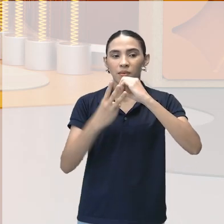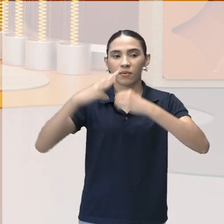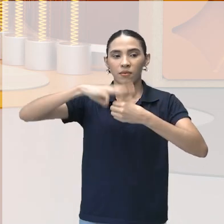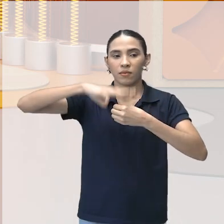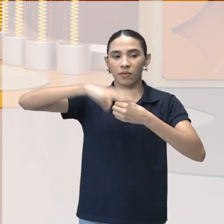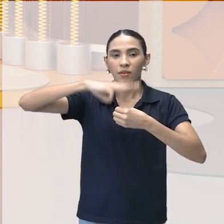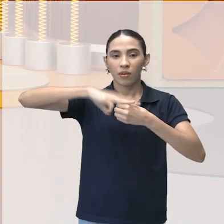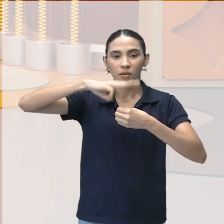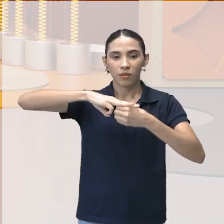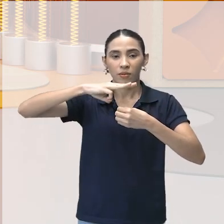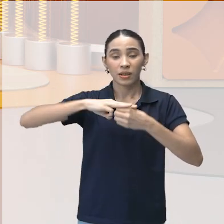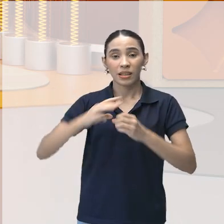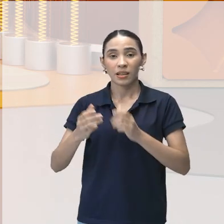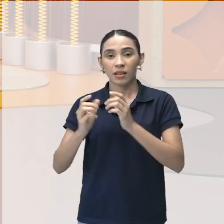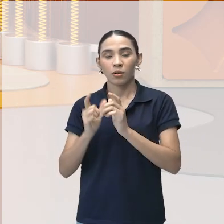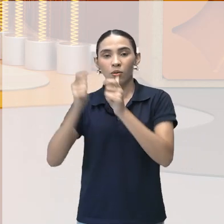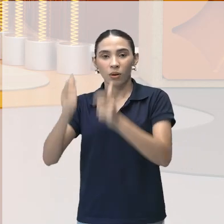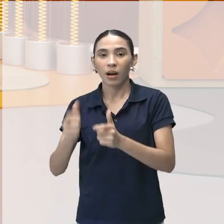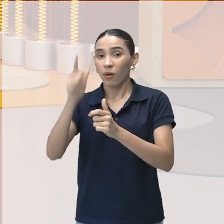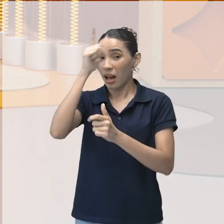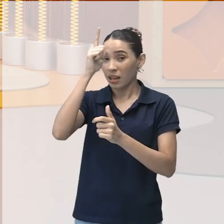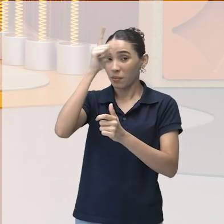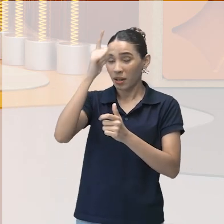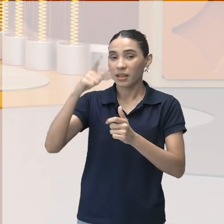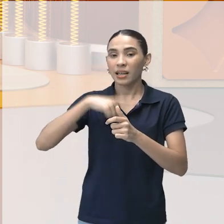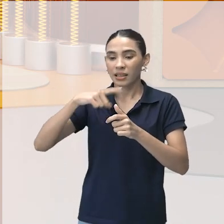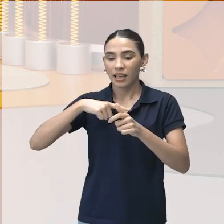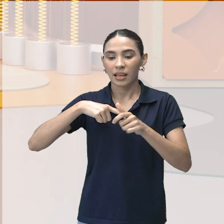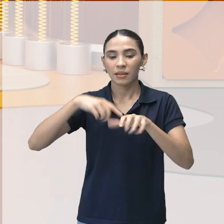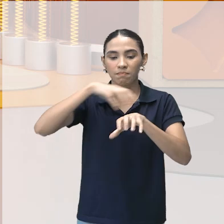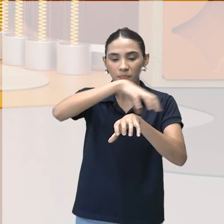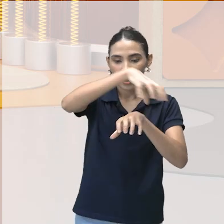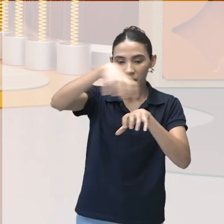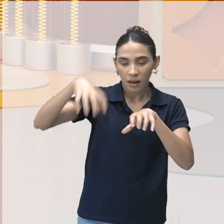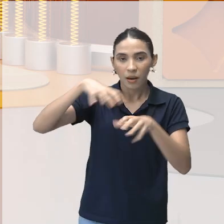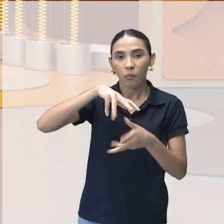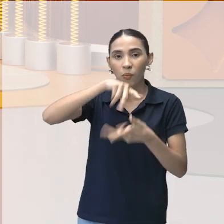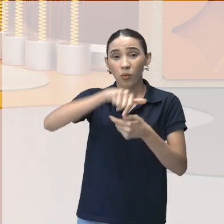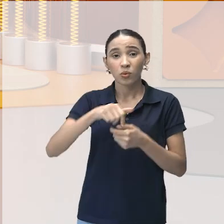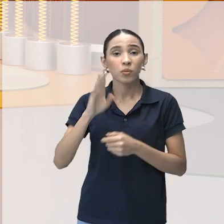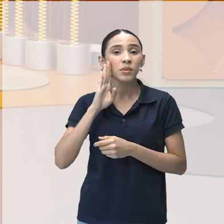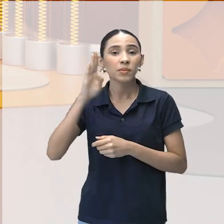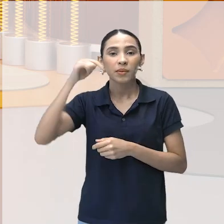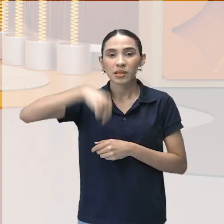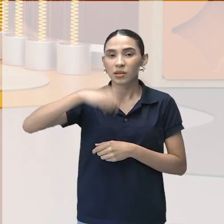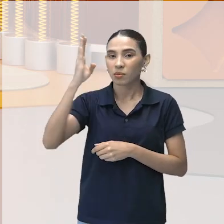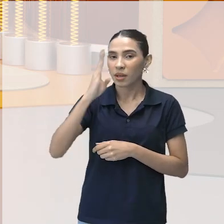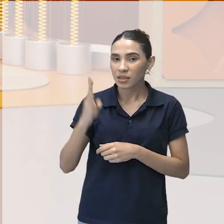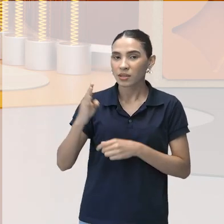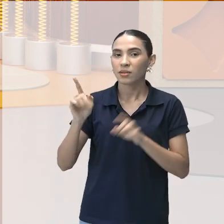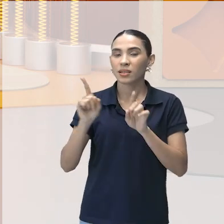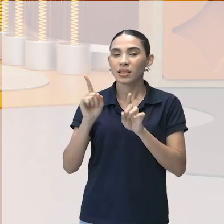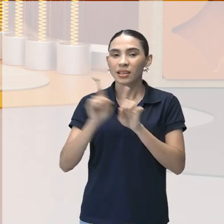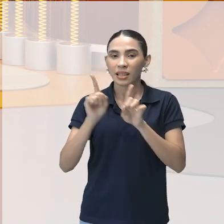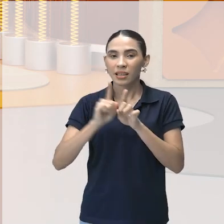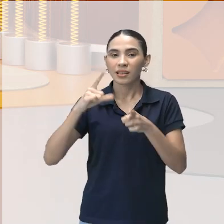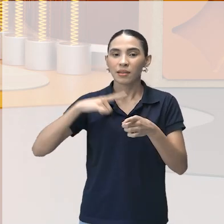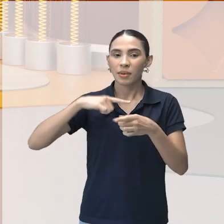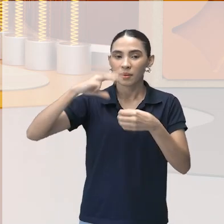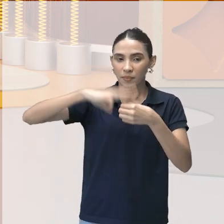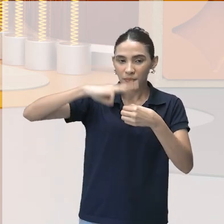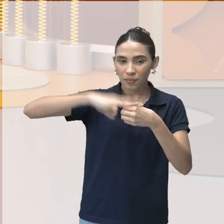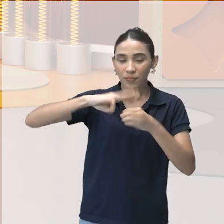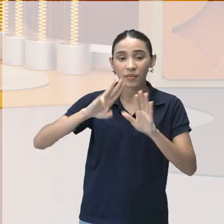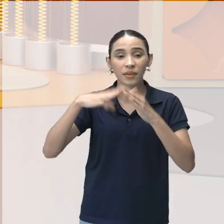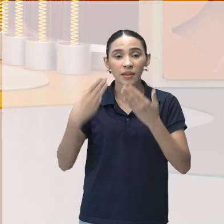sede fica na Alemanha. E ela tem filiais espalhadas por todo o mundo. Inclusive aqui no Brasil a gente tem fábrica da Volks, certo?